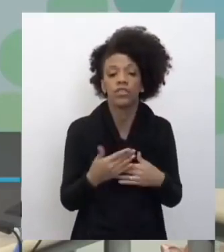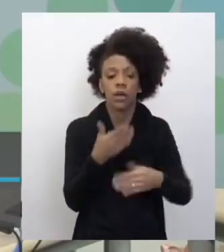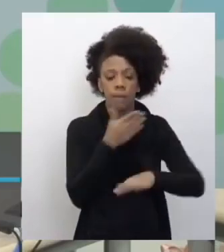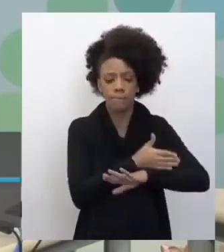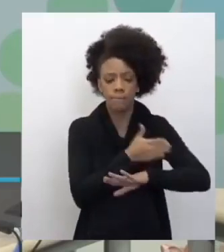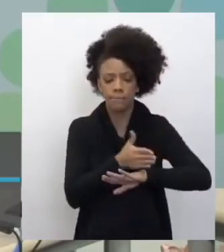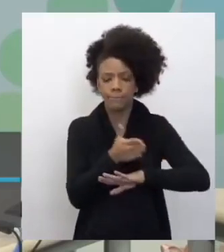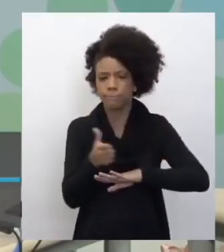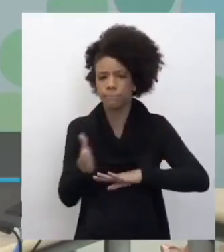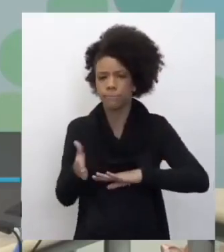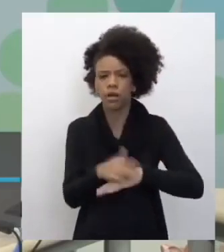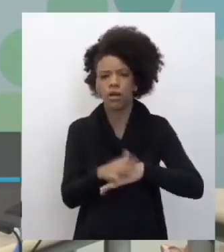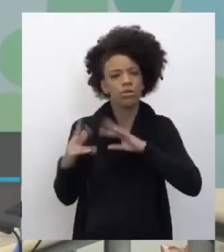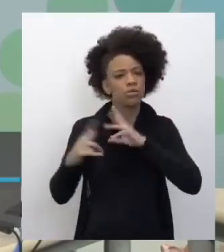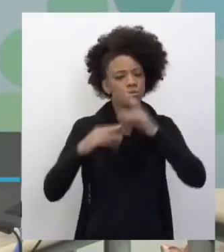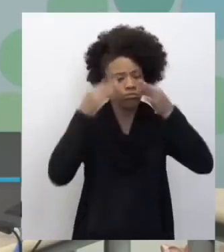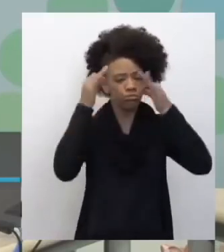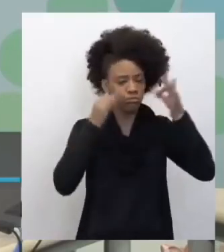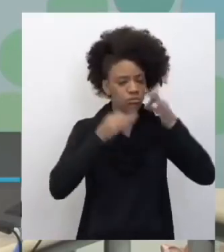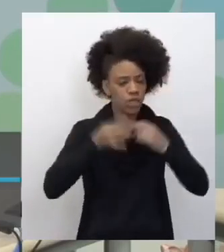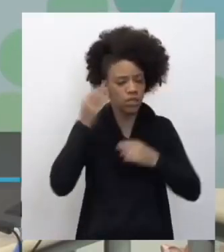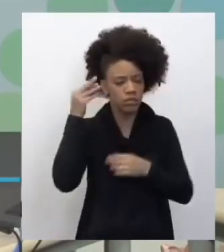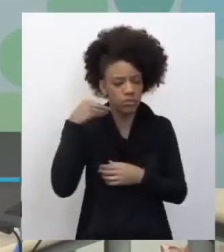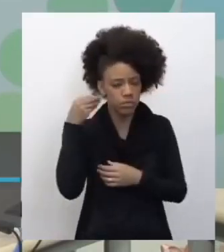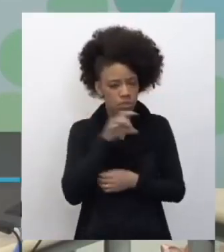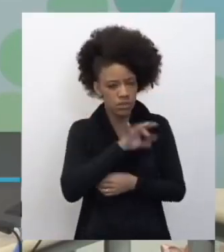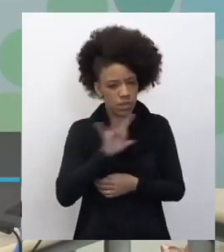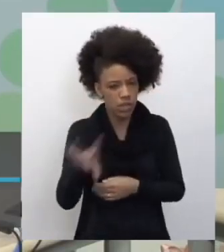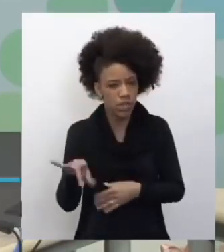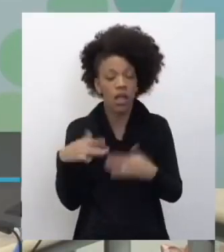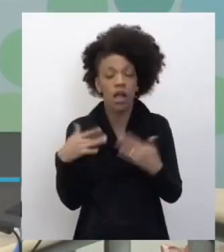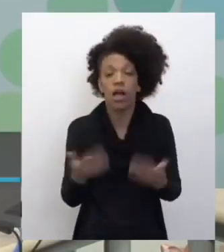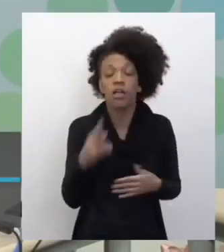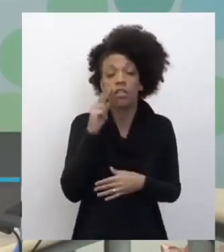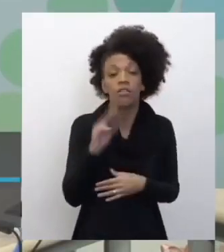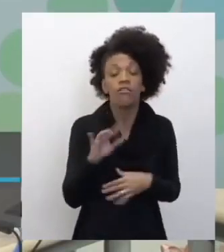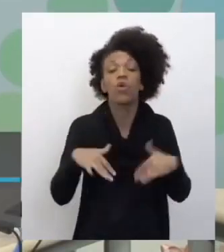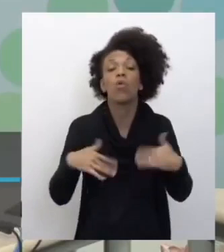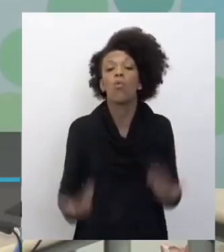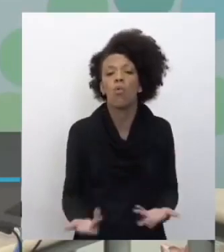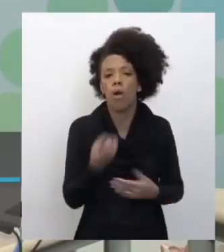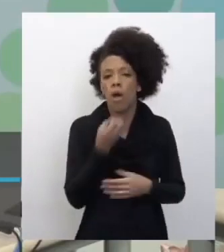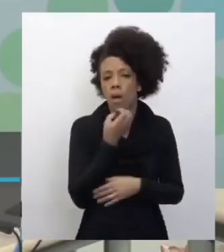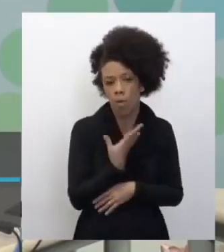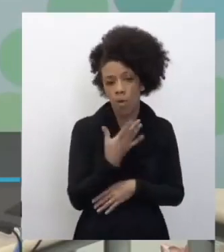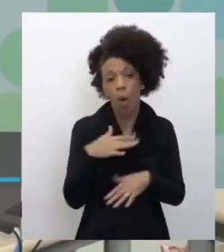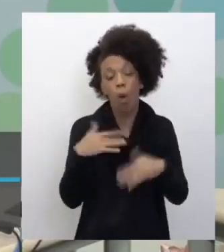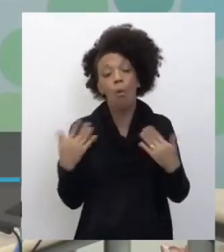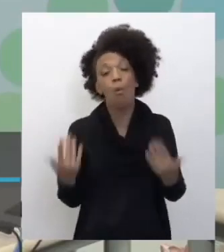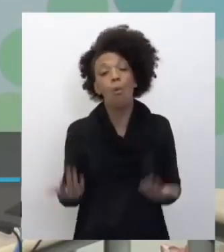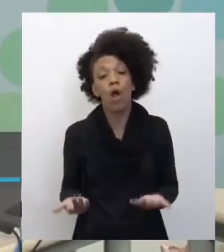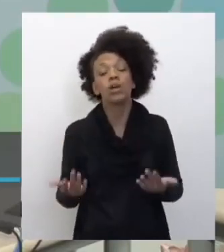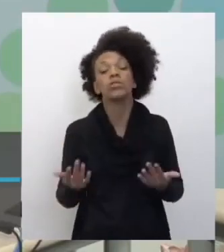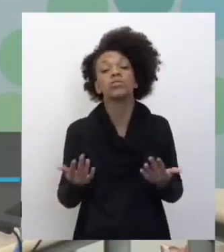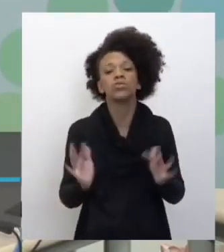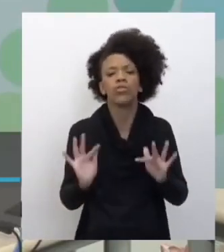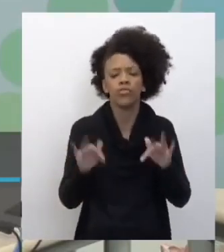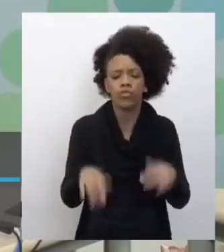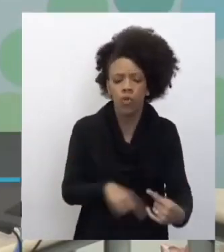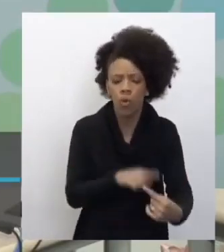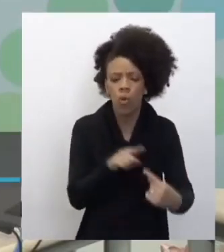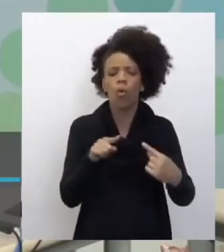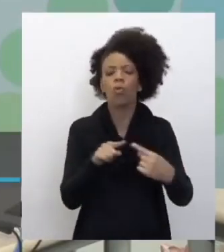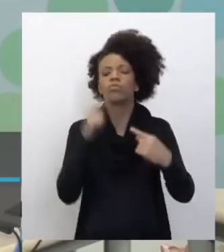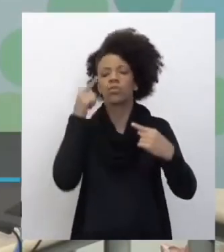as máscaras, faz uma experiência com cada uma, até ver em qual que você se enquadra. Quando você finalmente descobre a sua máscara, você